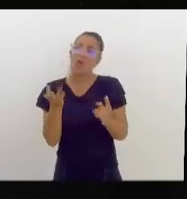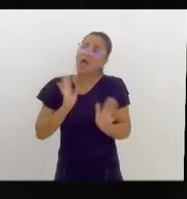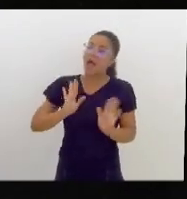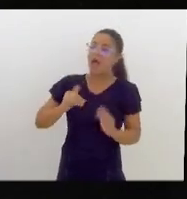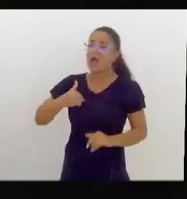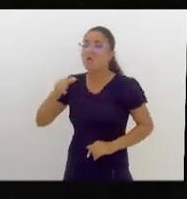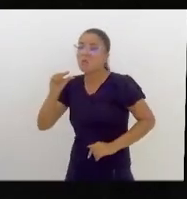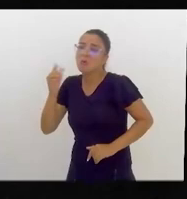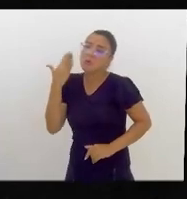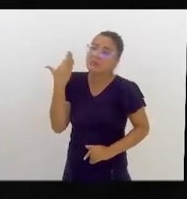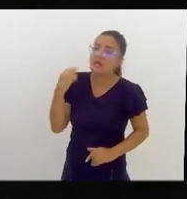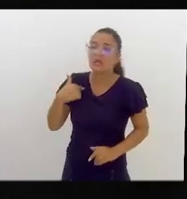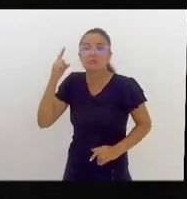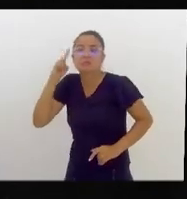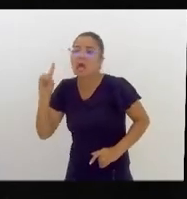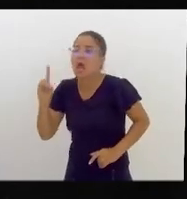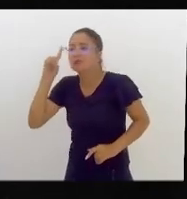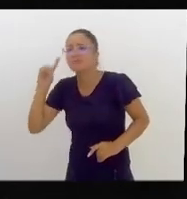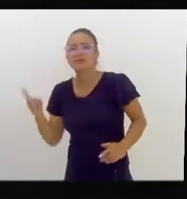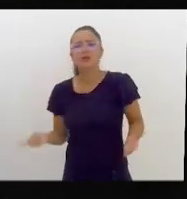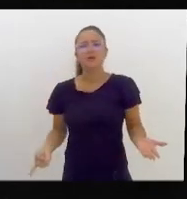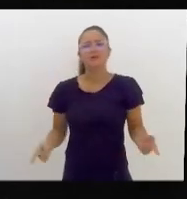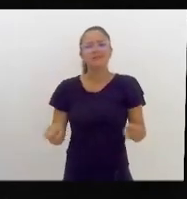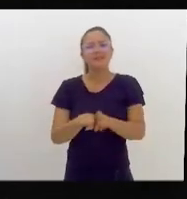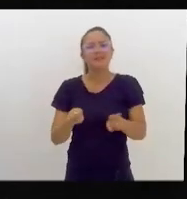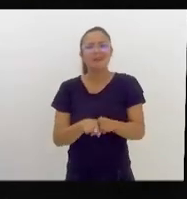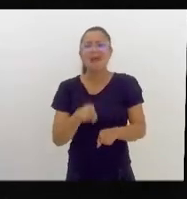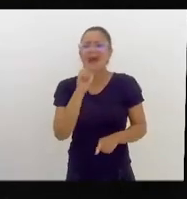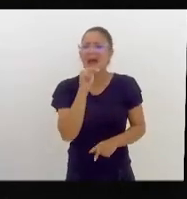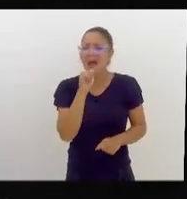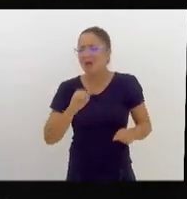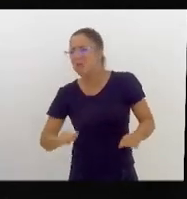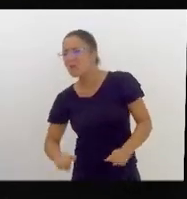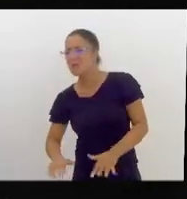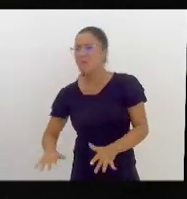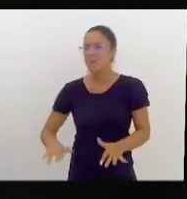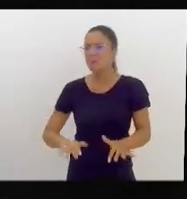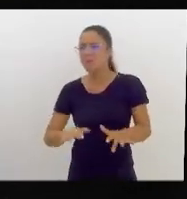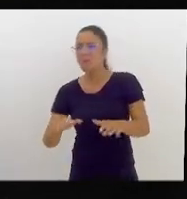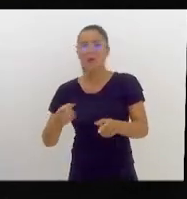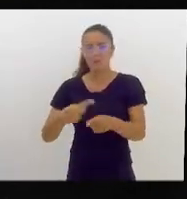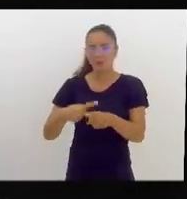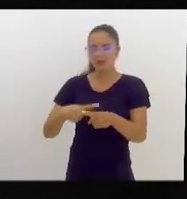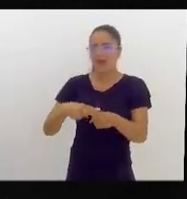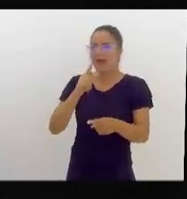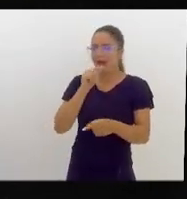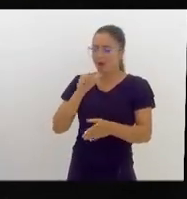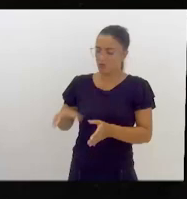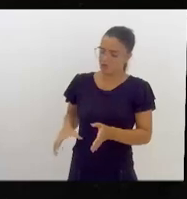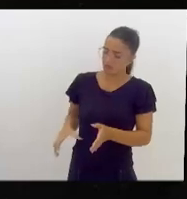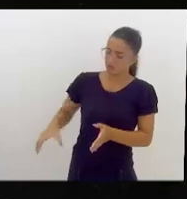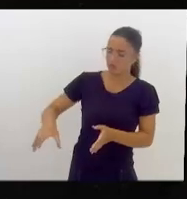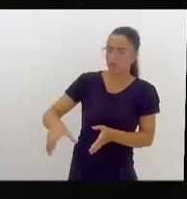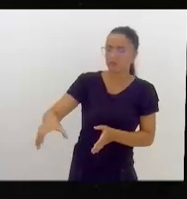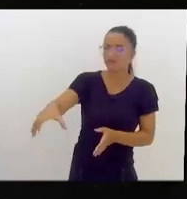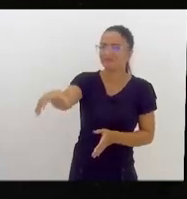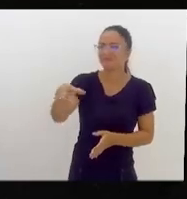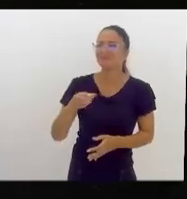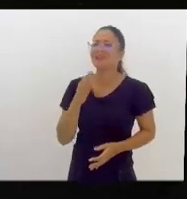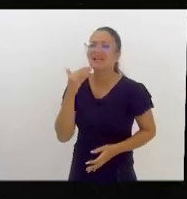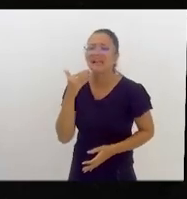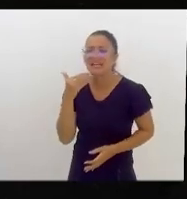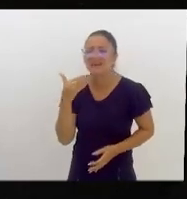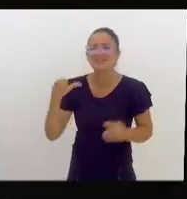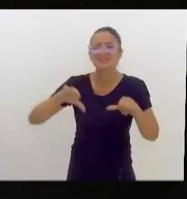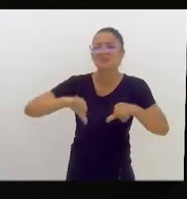também a questão do alagamento que existe das canaletas da Supervia, né? Porque uma grande parcela já está deteriorada. O ramal de Belfor